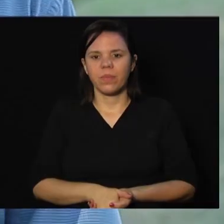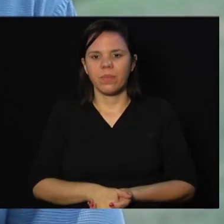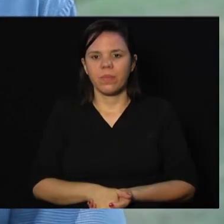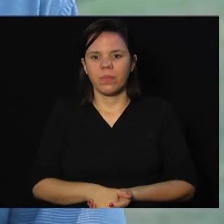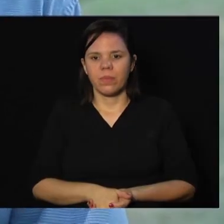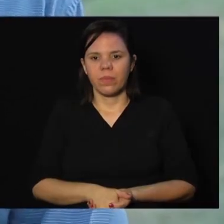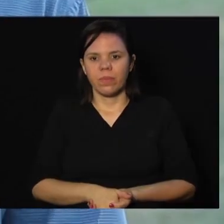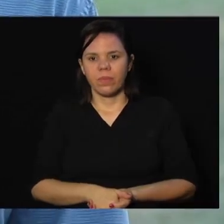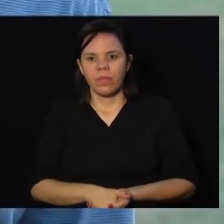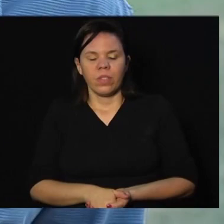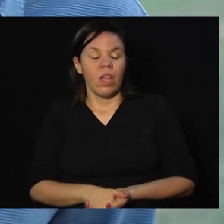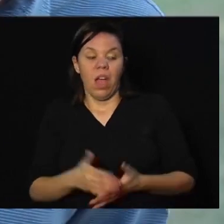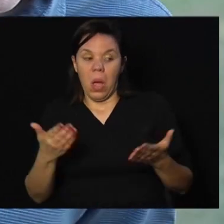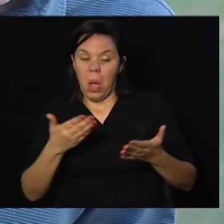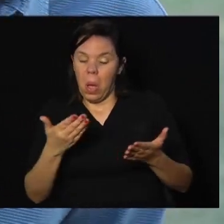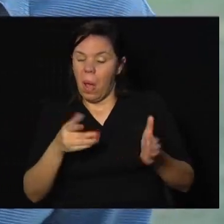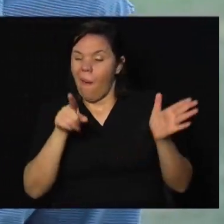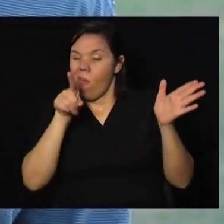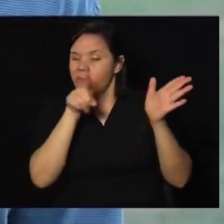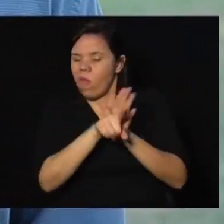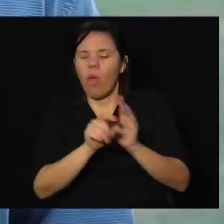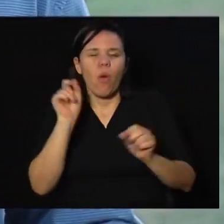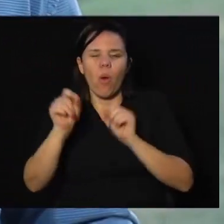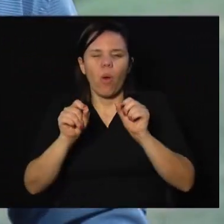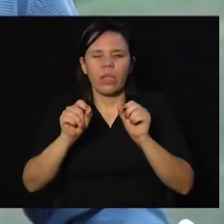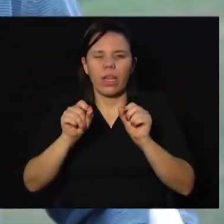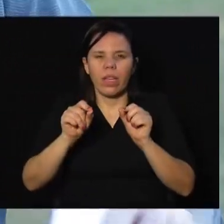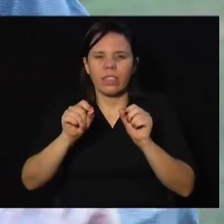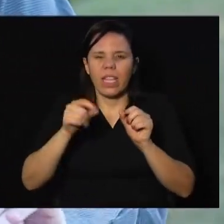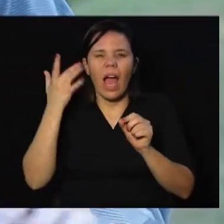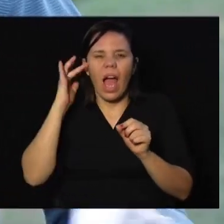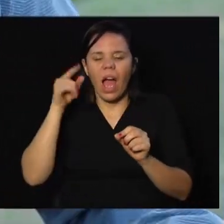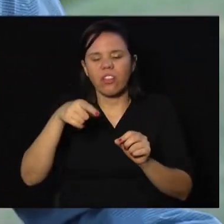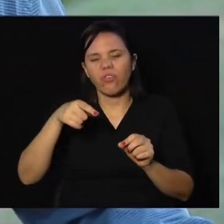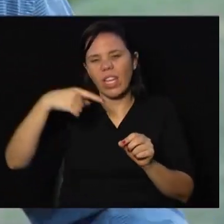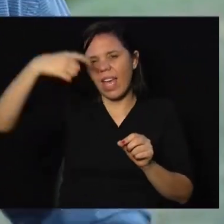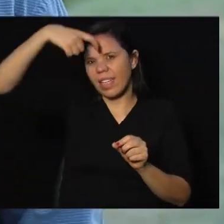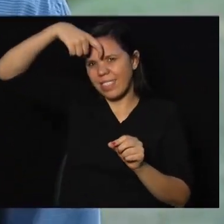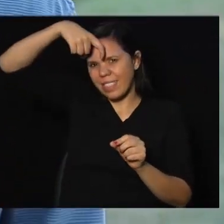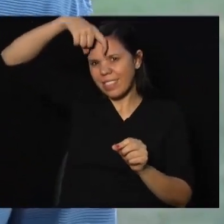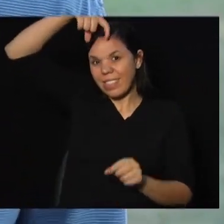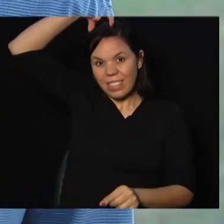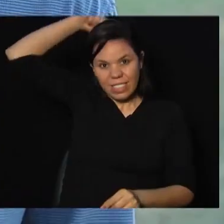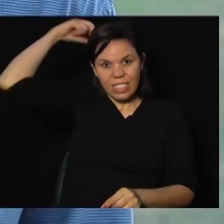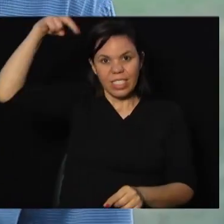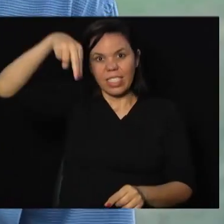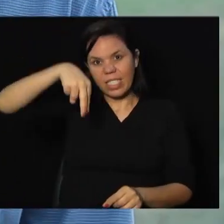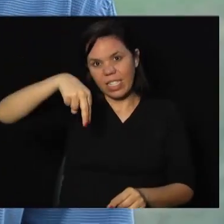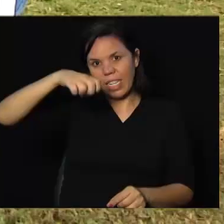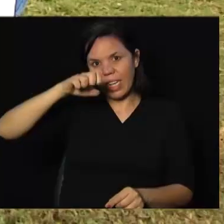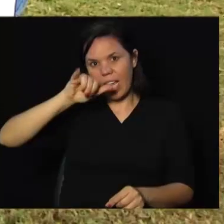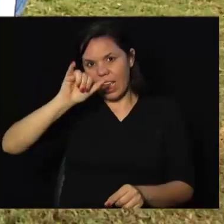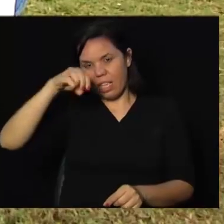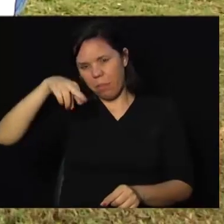Vou te colocar numa saia justa agora. Neymar, tecnicamente, melhor jogador da seleção brasileira. Se